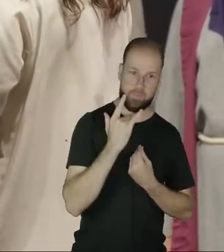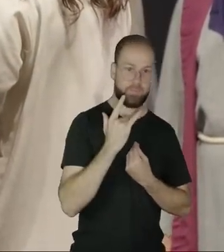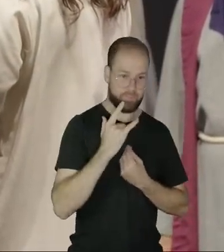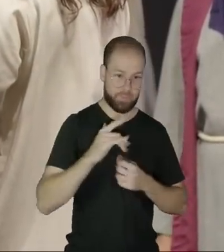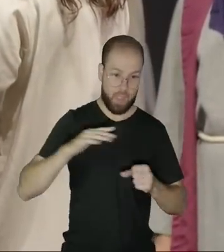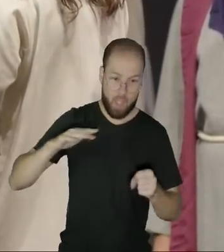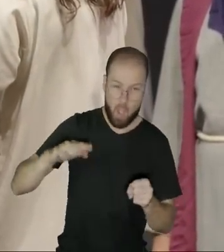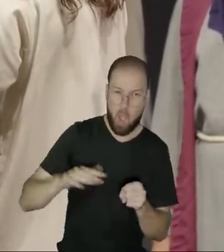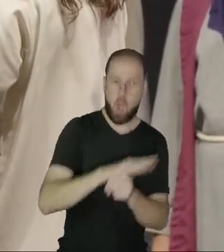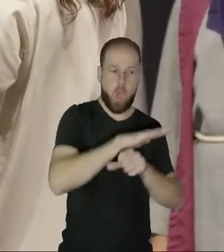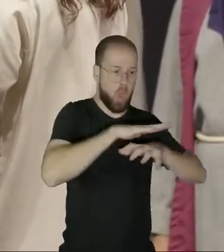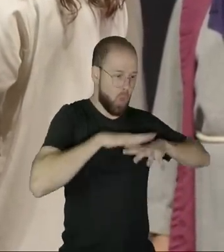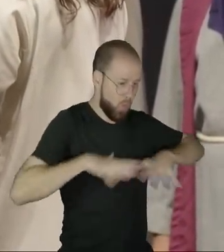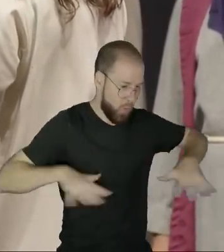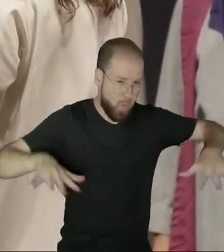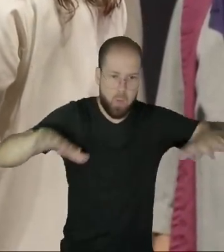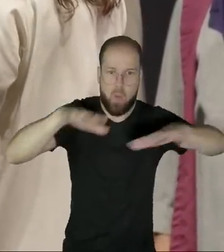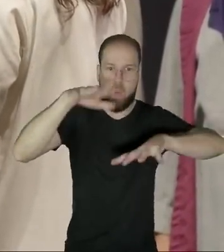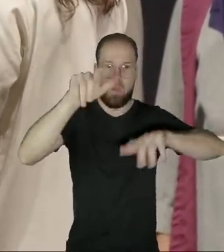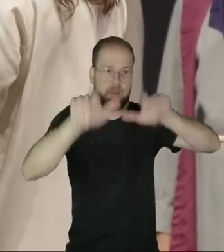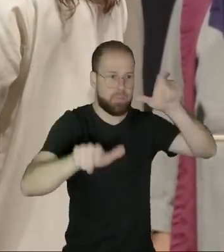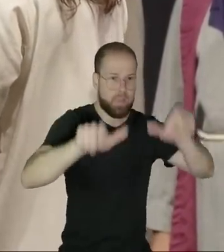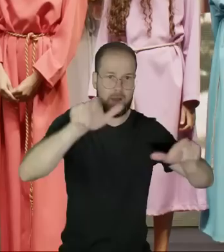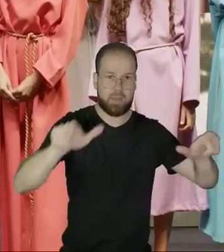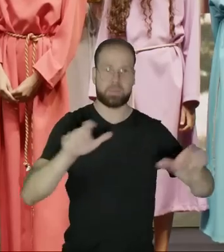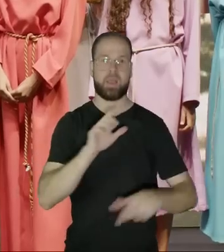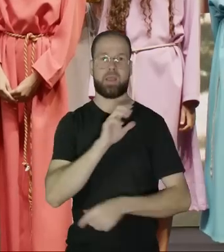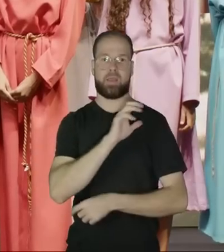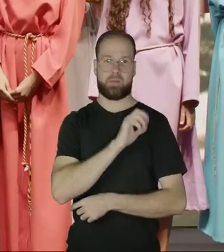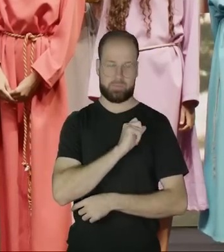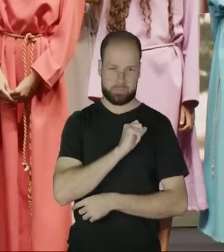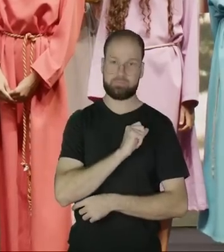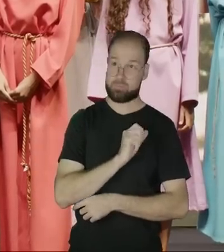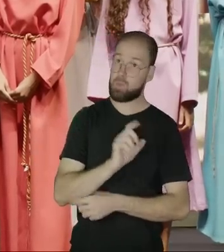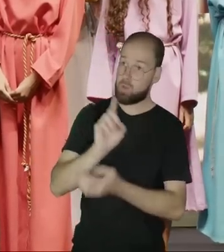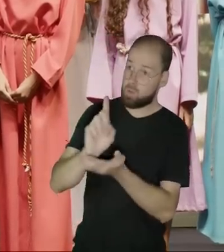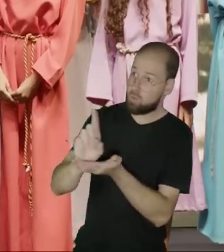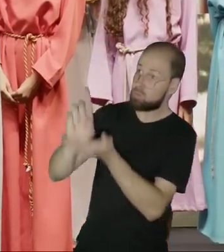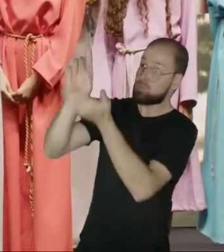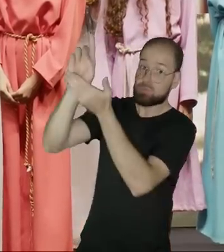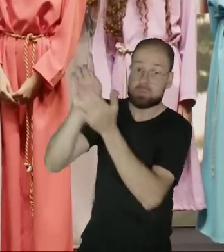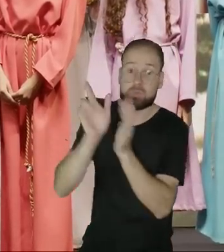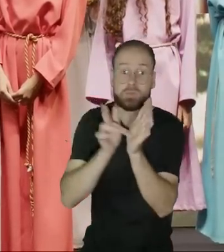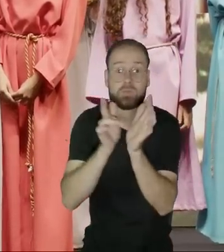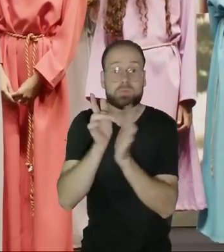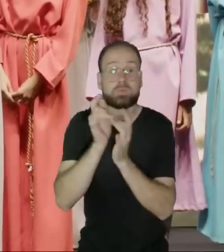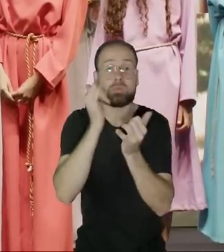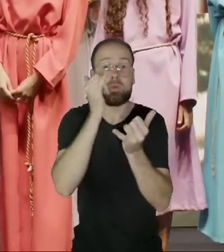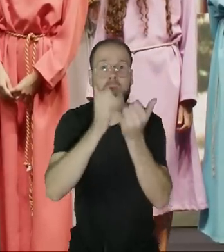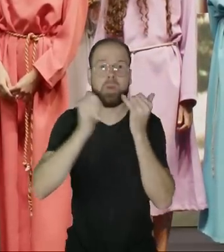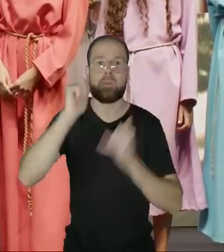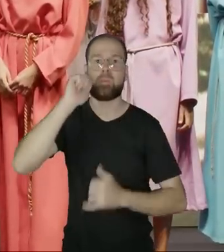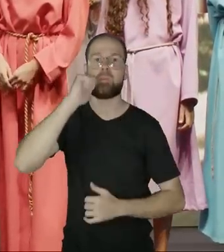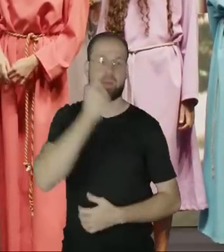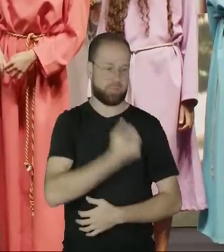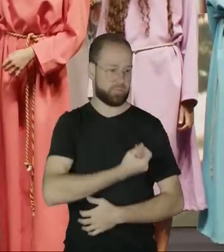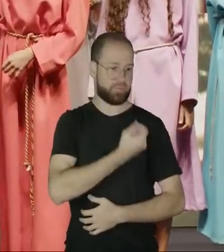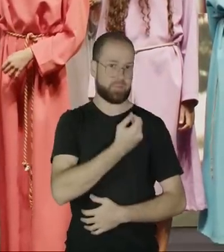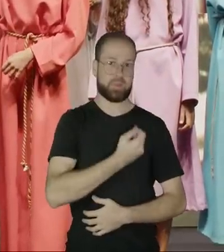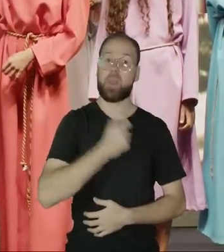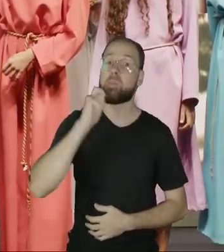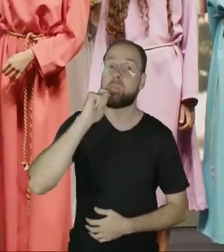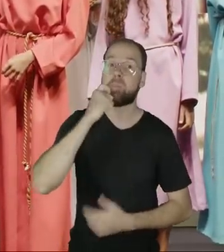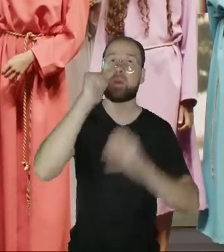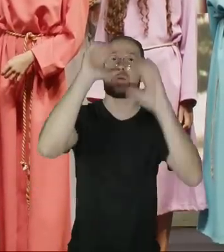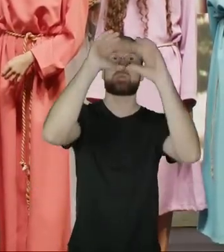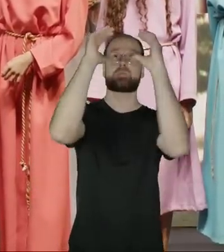toda humanidade. És o pão da vida, o pão do céu.